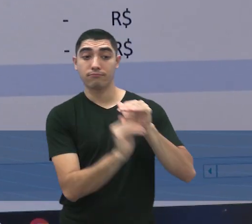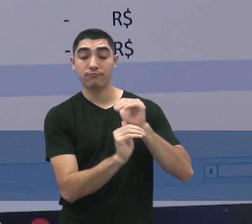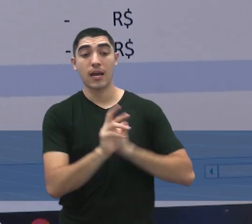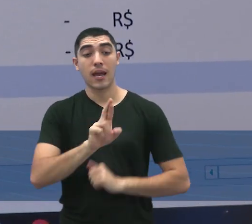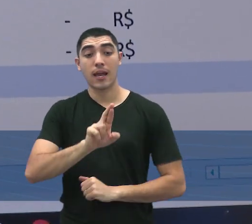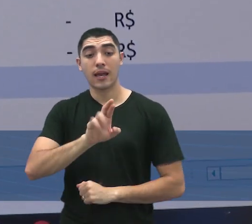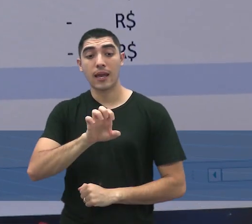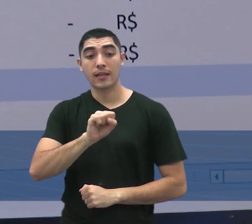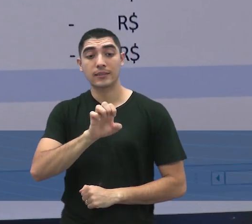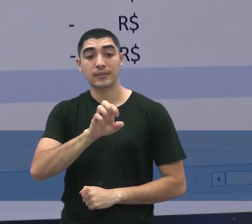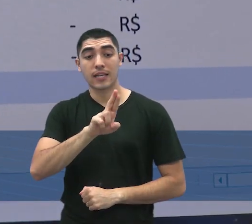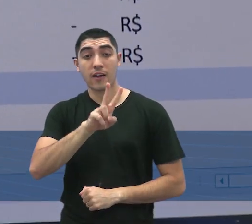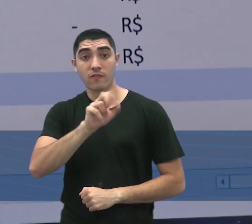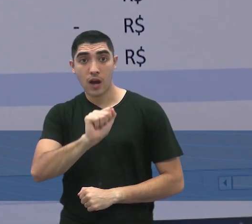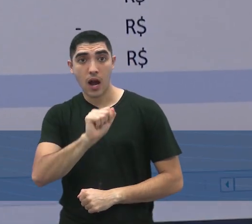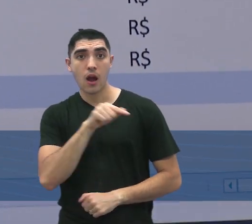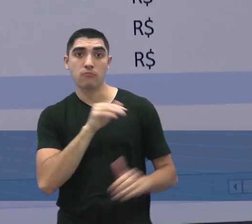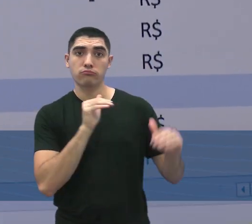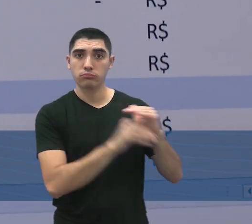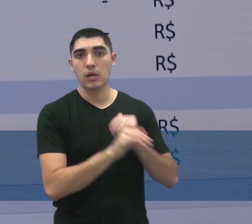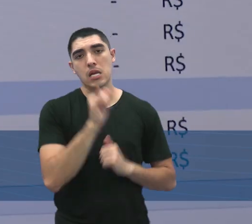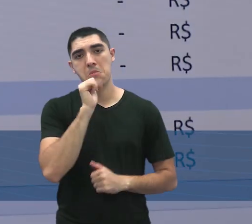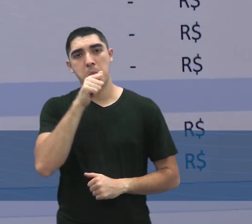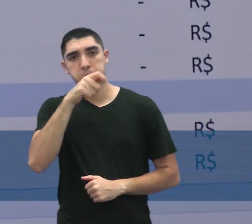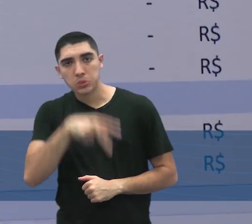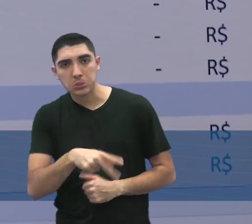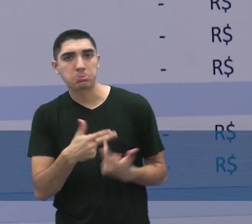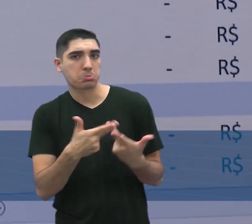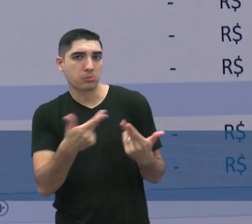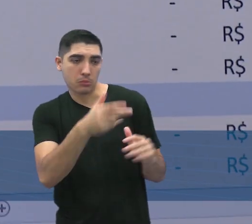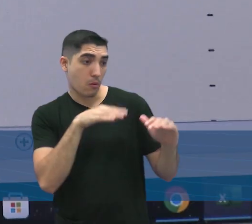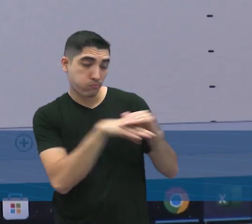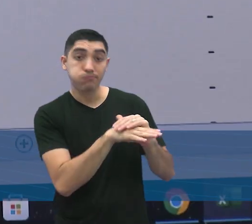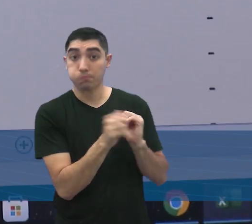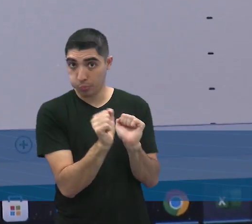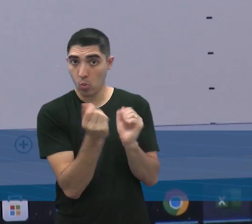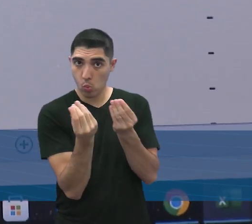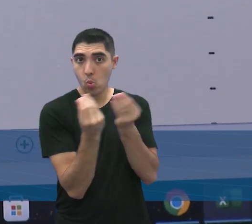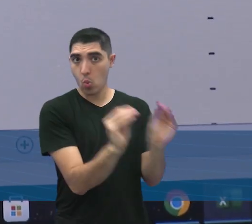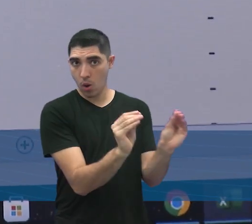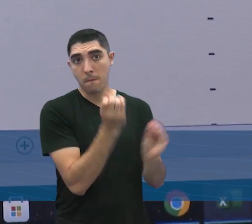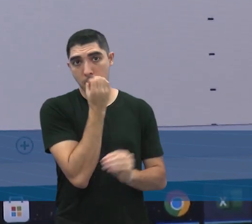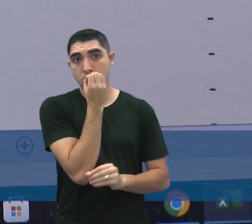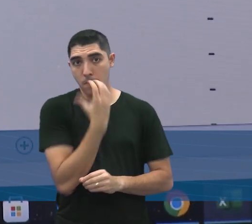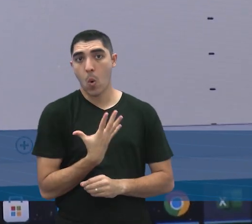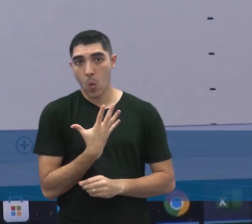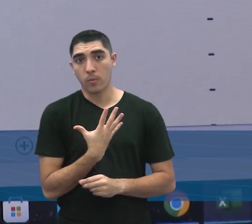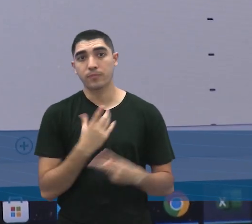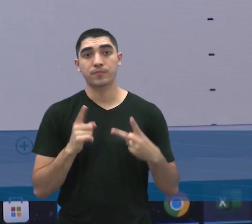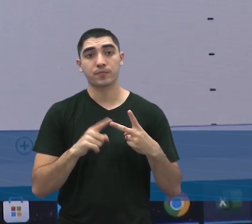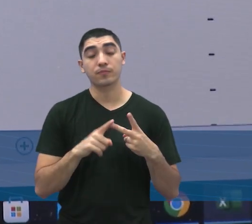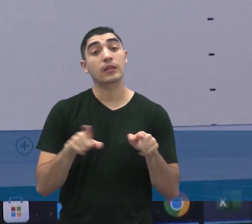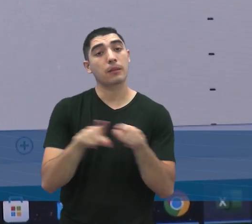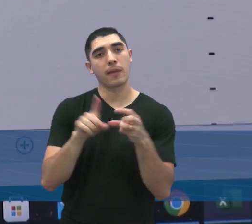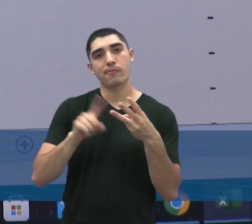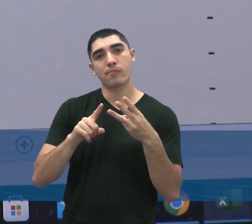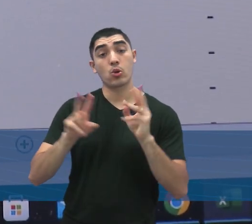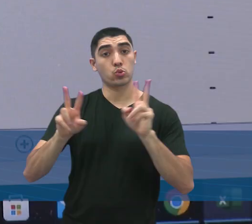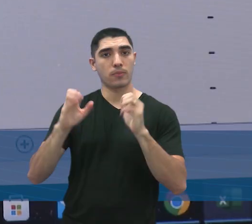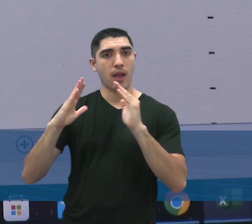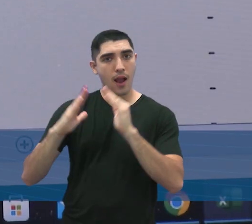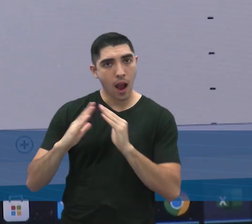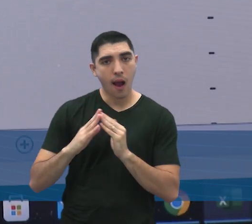de emergência, de reserva para aposentadoria, é legal estar preenchendo aqui. Também temos as despesas em relação à